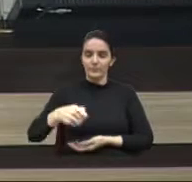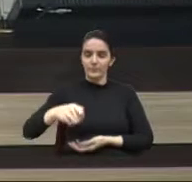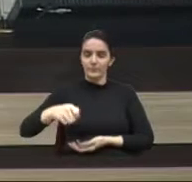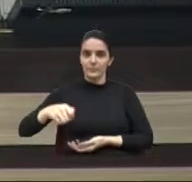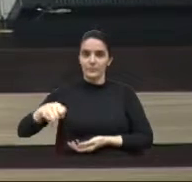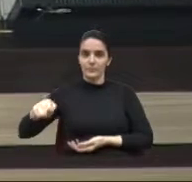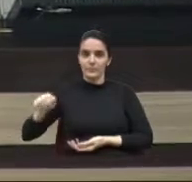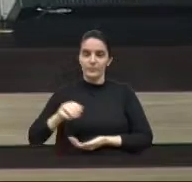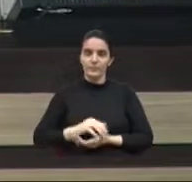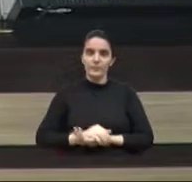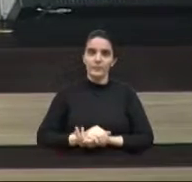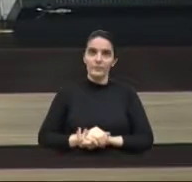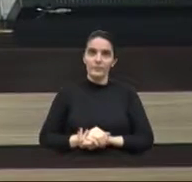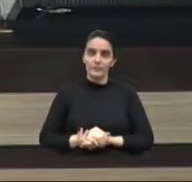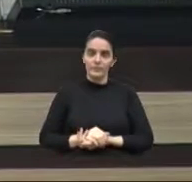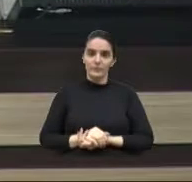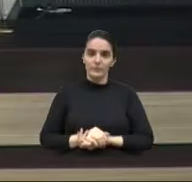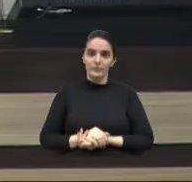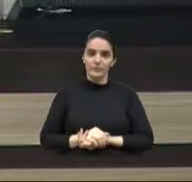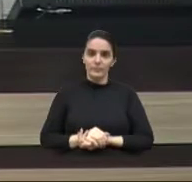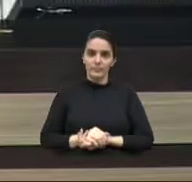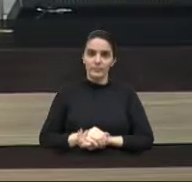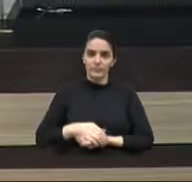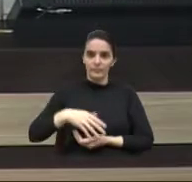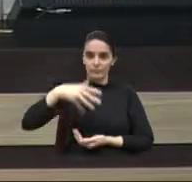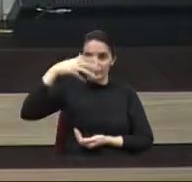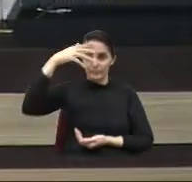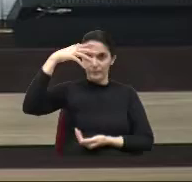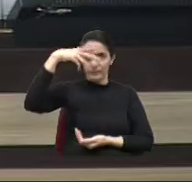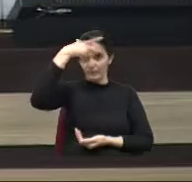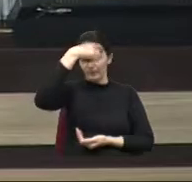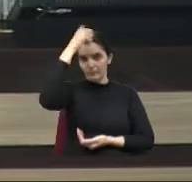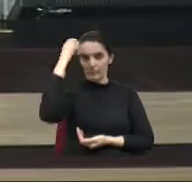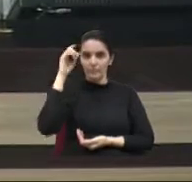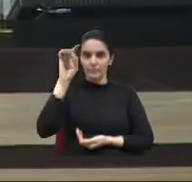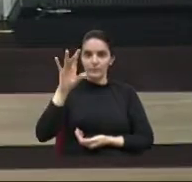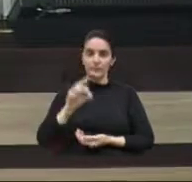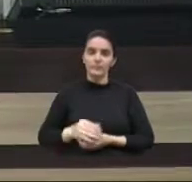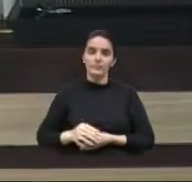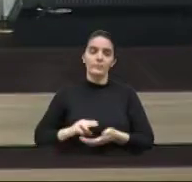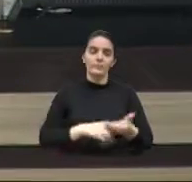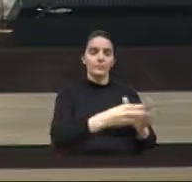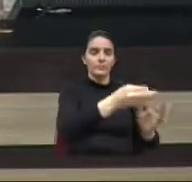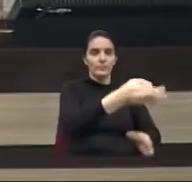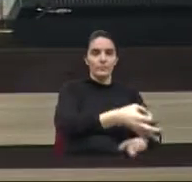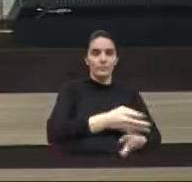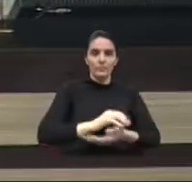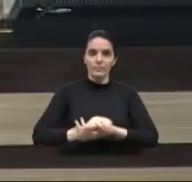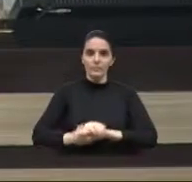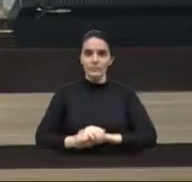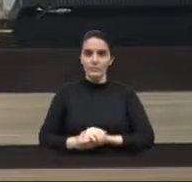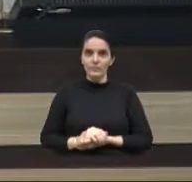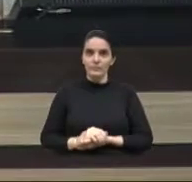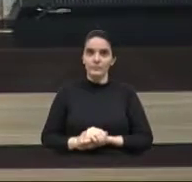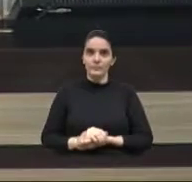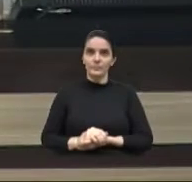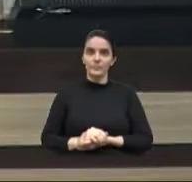Assinado pelo vereador Wagner Barbosa, PSB. Encaminhe-se às comissões competentes.